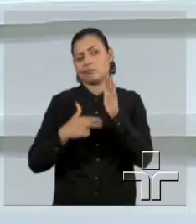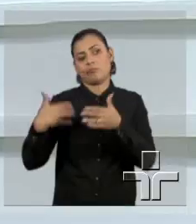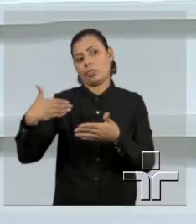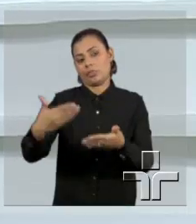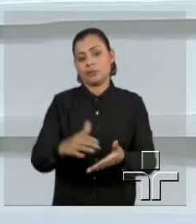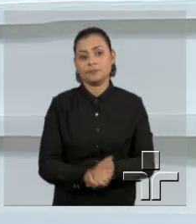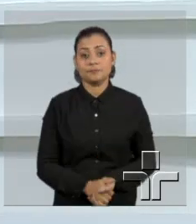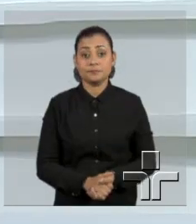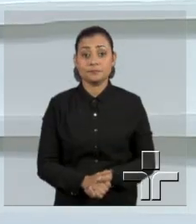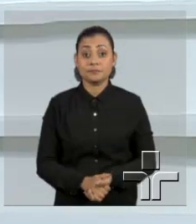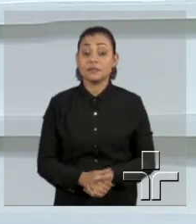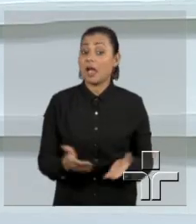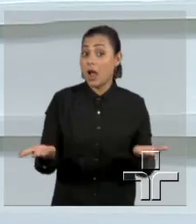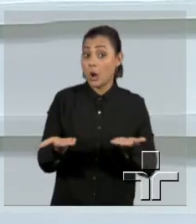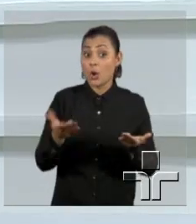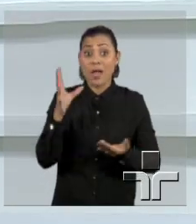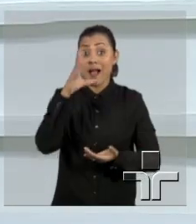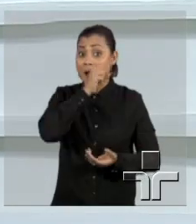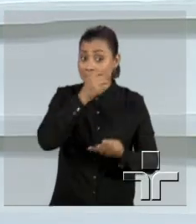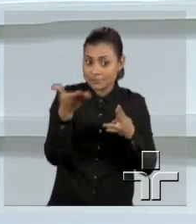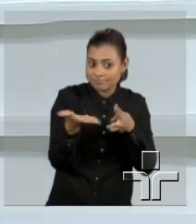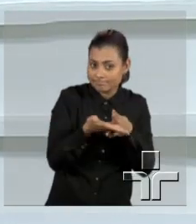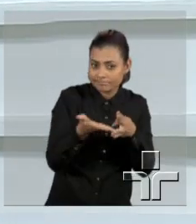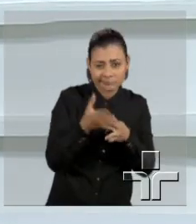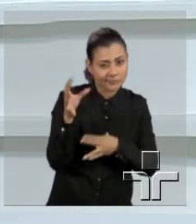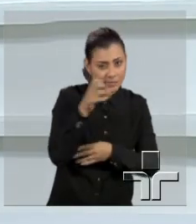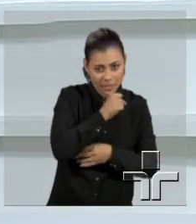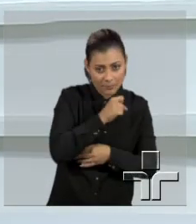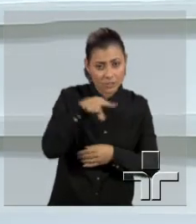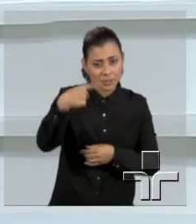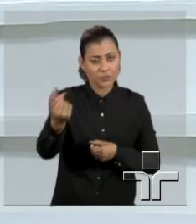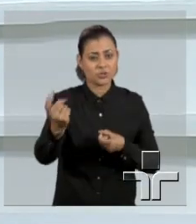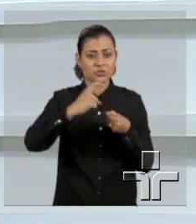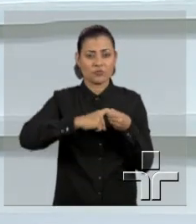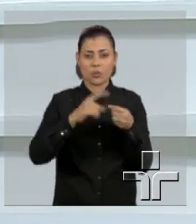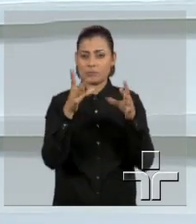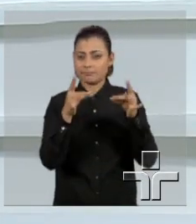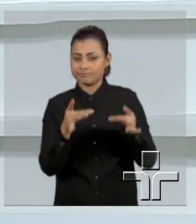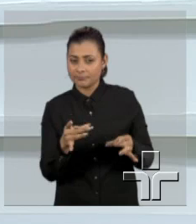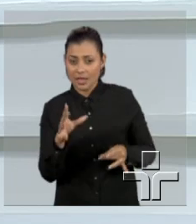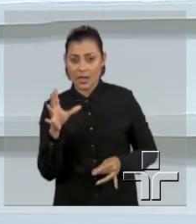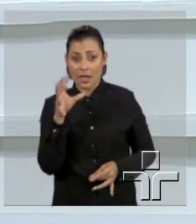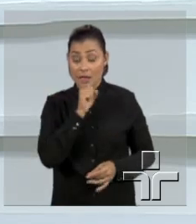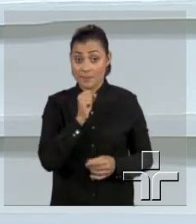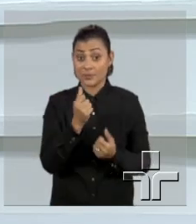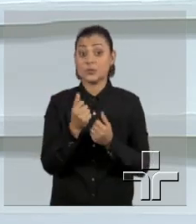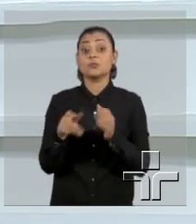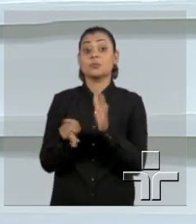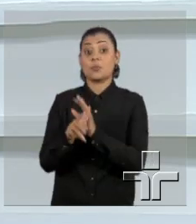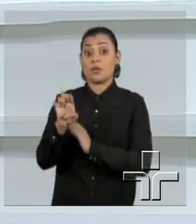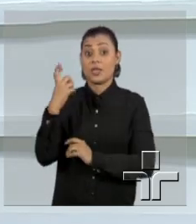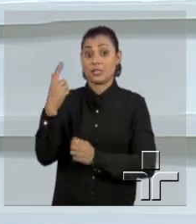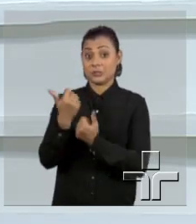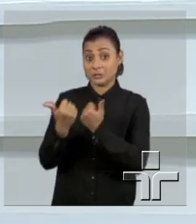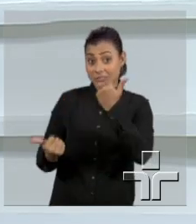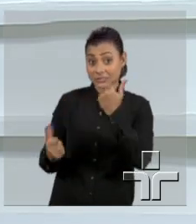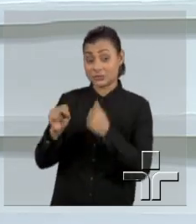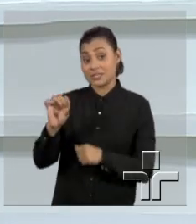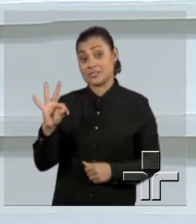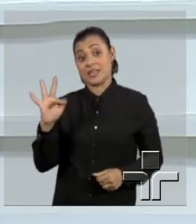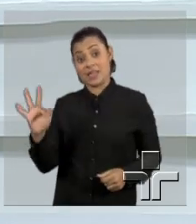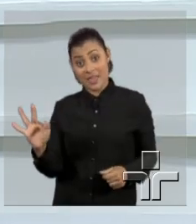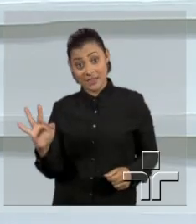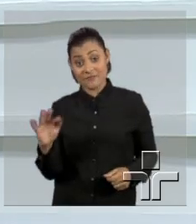Ministro, a gente vai ter que ir para um rápido intervalo. Voltamos em alguns minutos com o jurista, ex-ministro do